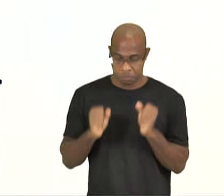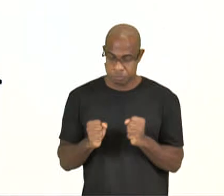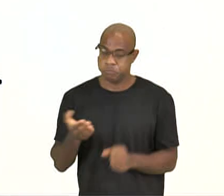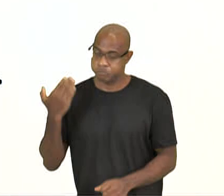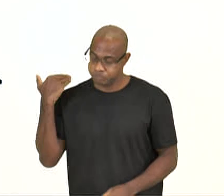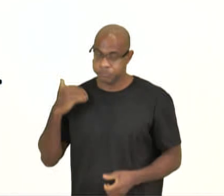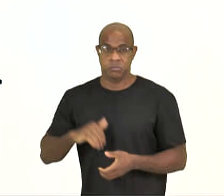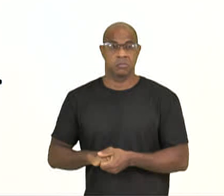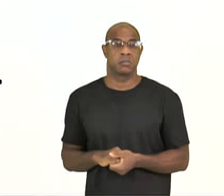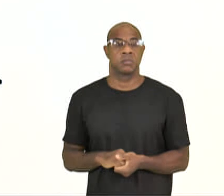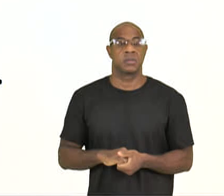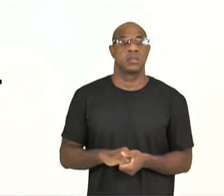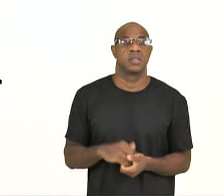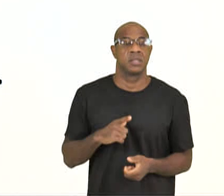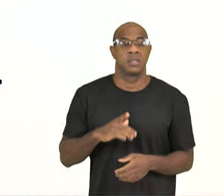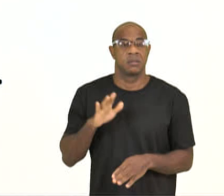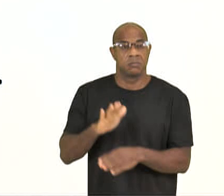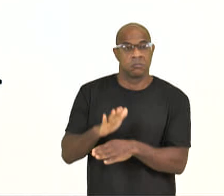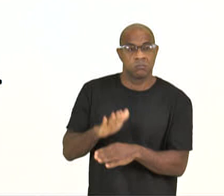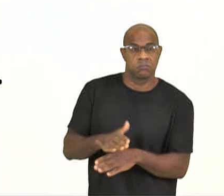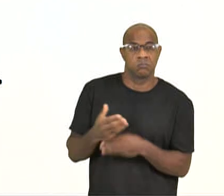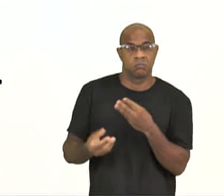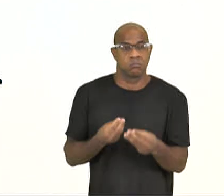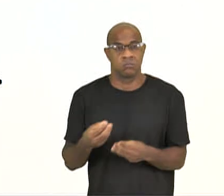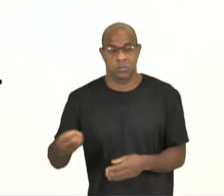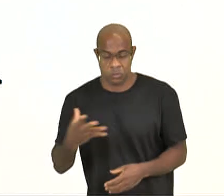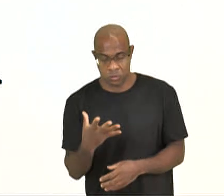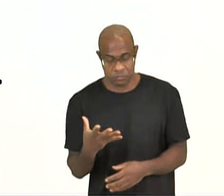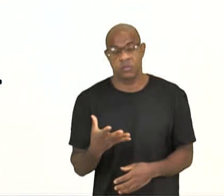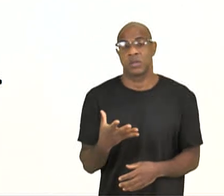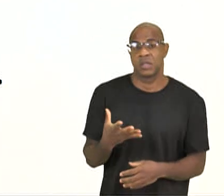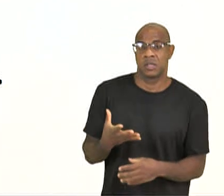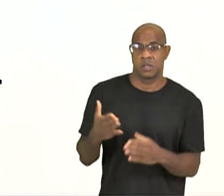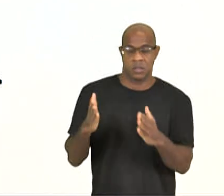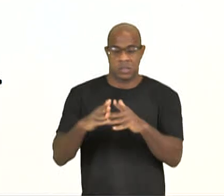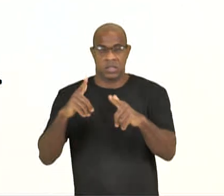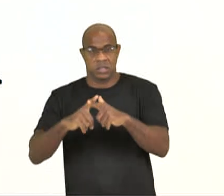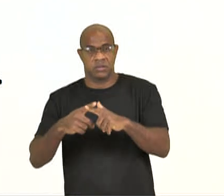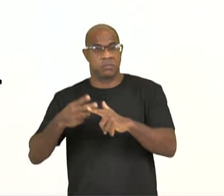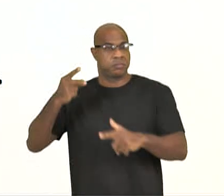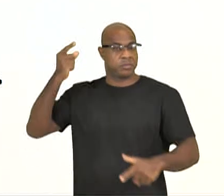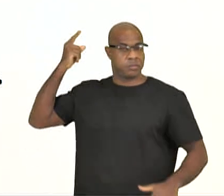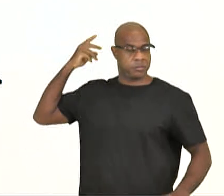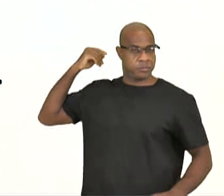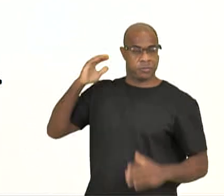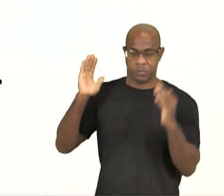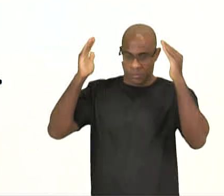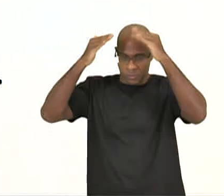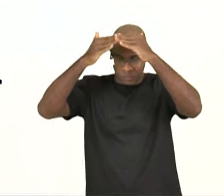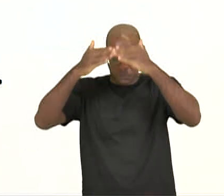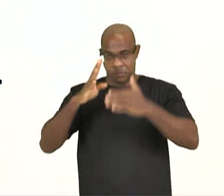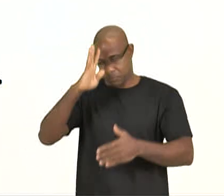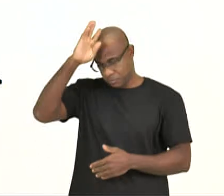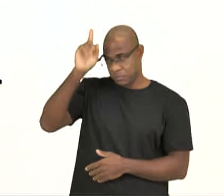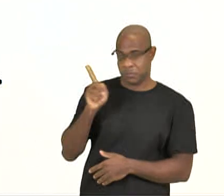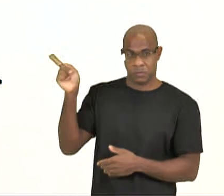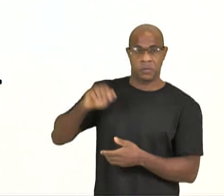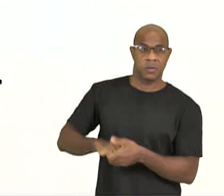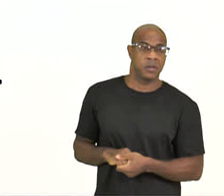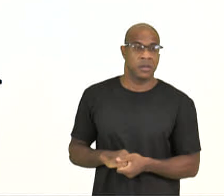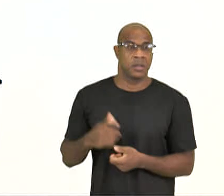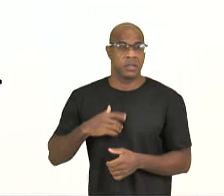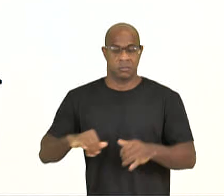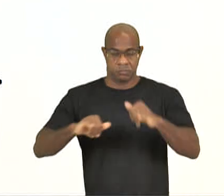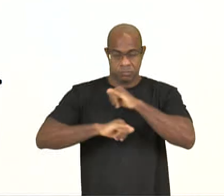Vaticano. Sua busca por almas começou com o arquiteto Bramante. Bramante, que era o